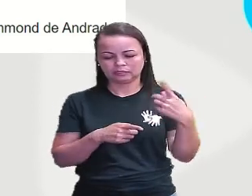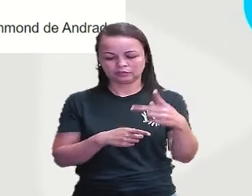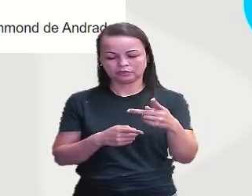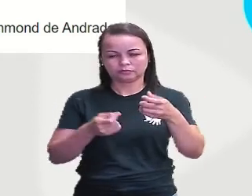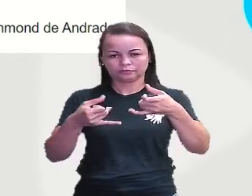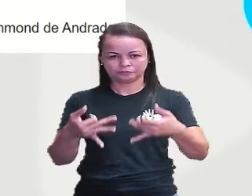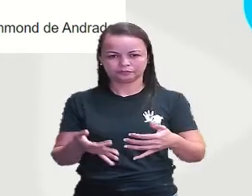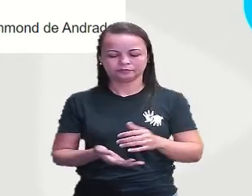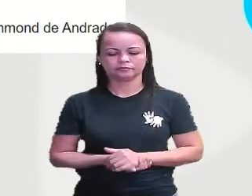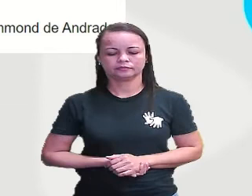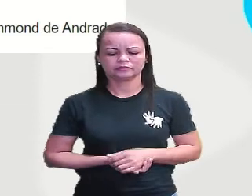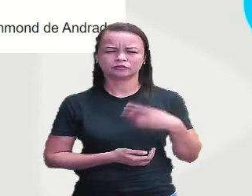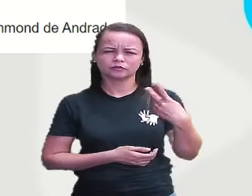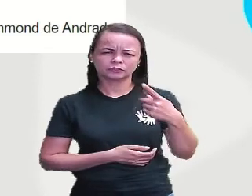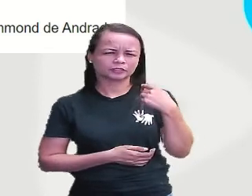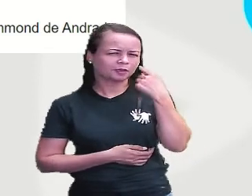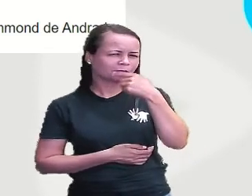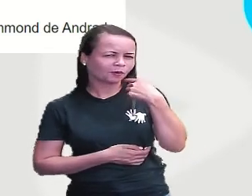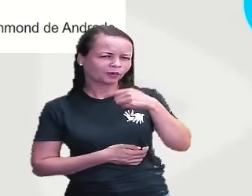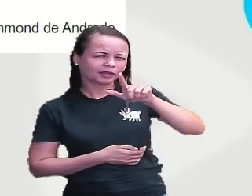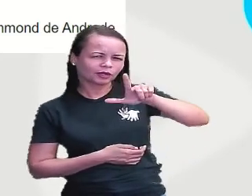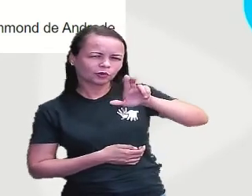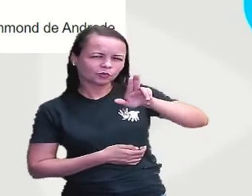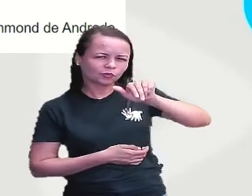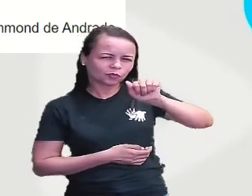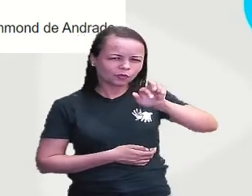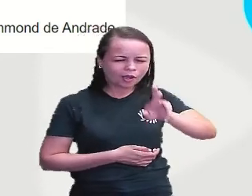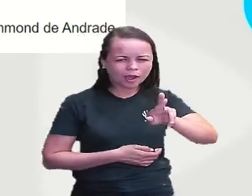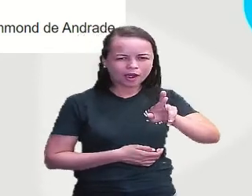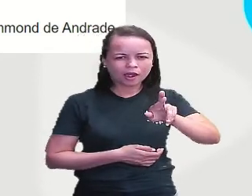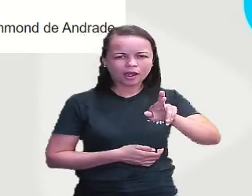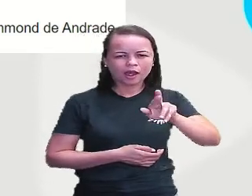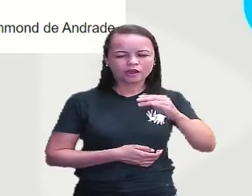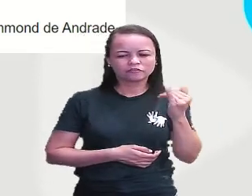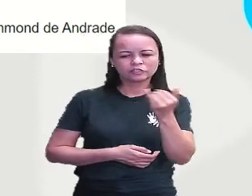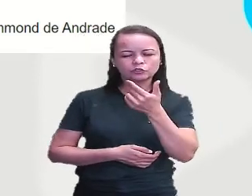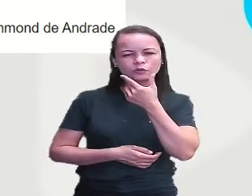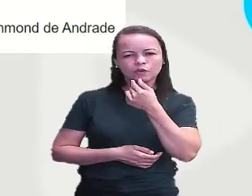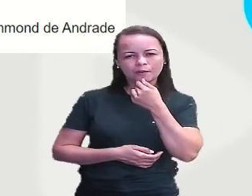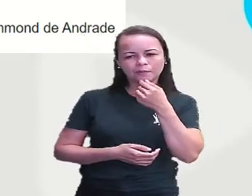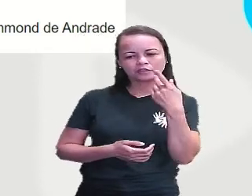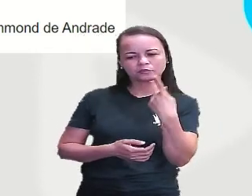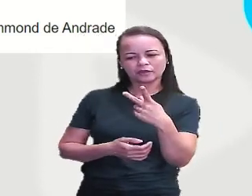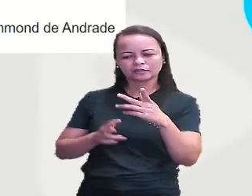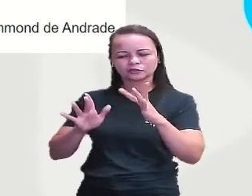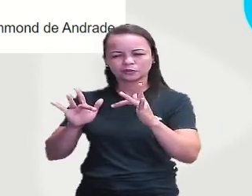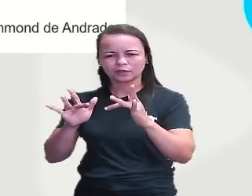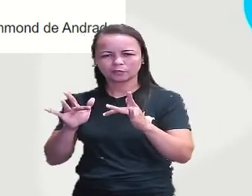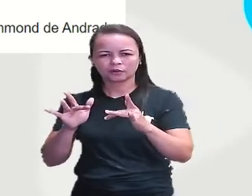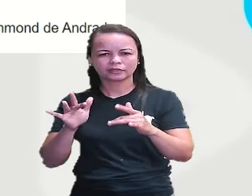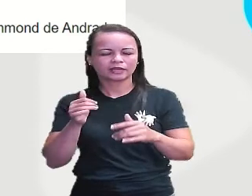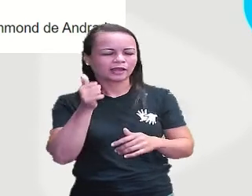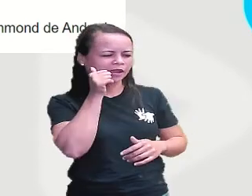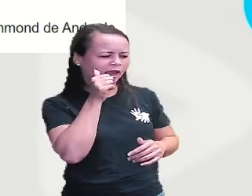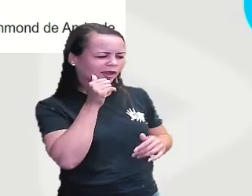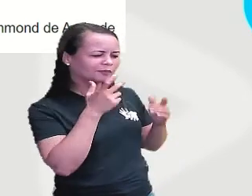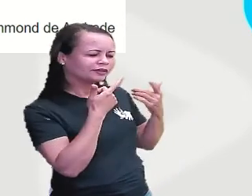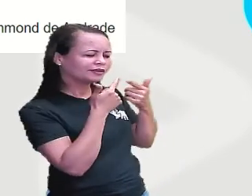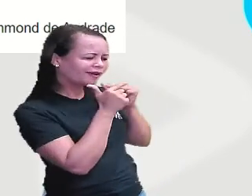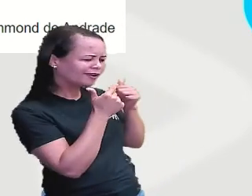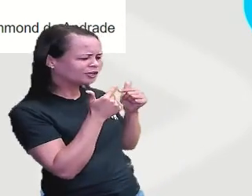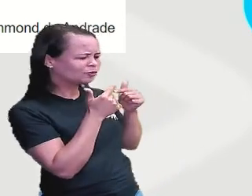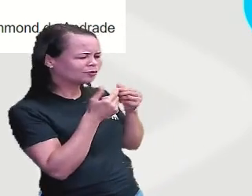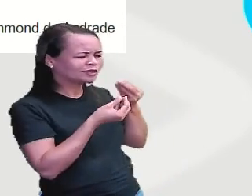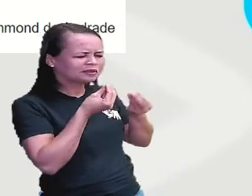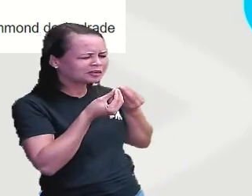Você tem boca de luar, disse o rapaz para a namorada. E a namorada riu. Perguntou ao rapaz que espécie de boca